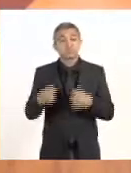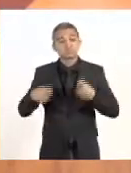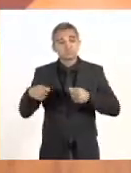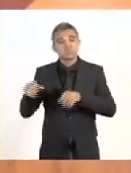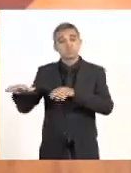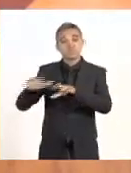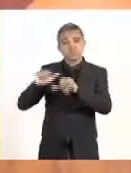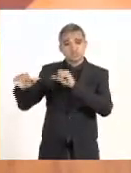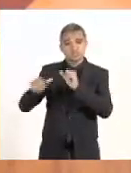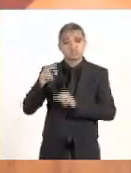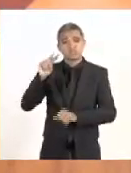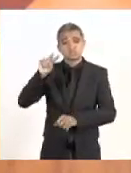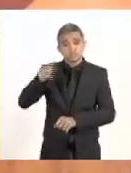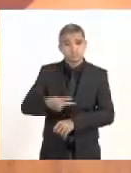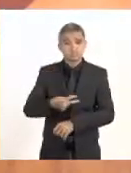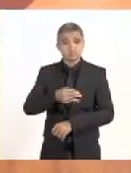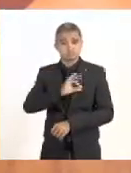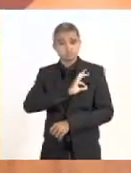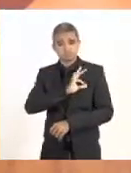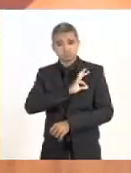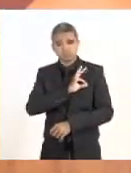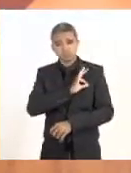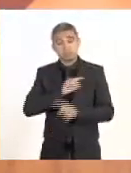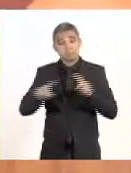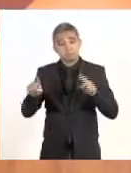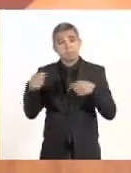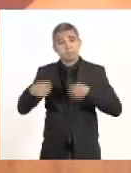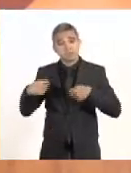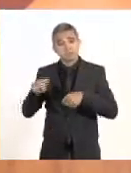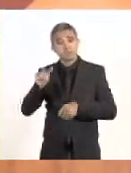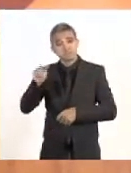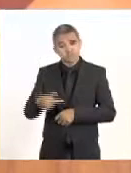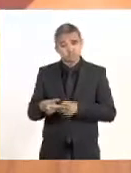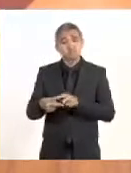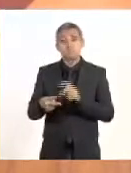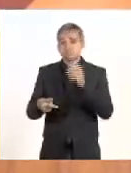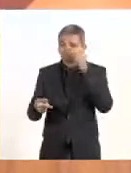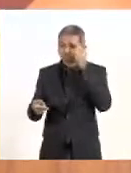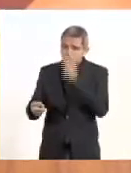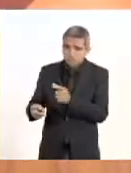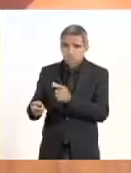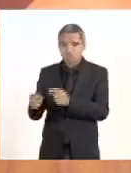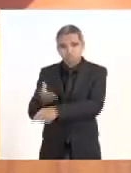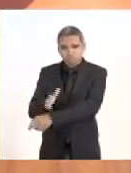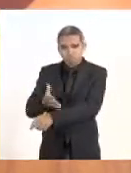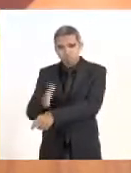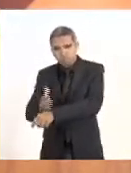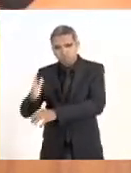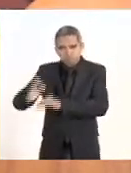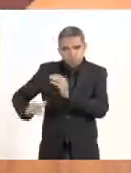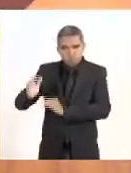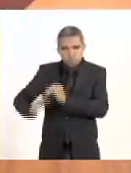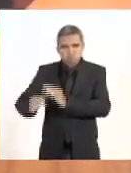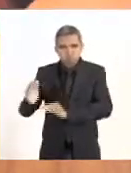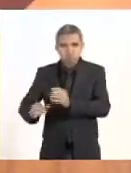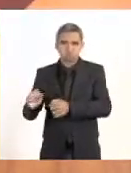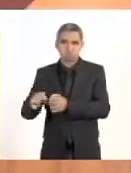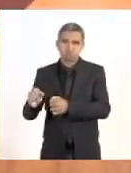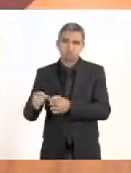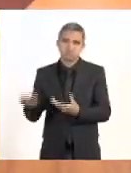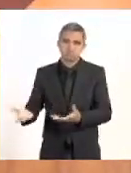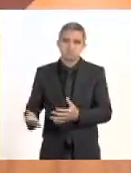isso, solicitamos que seja feito, como foi demanda também da Assembleia, da reunião ali constituída, através da